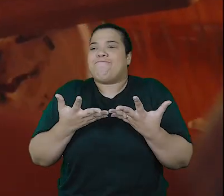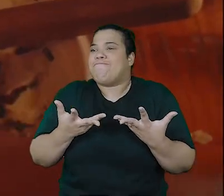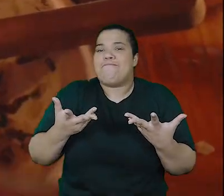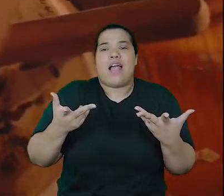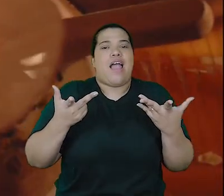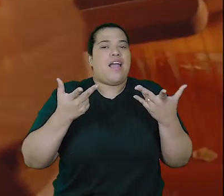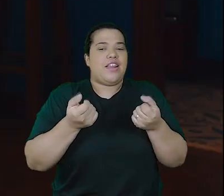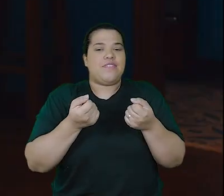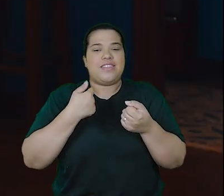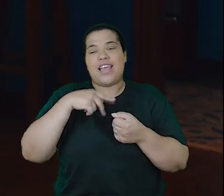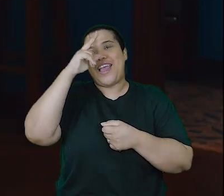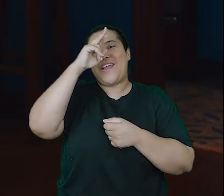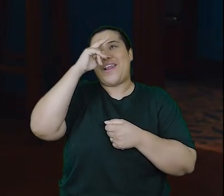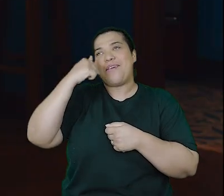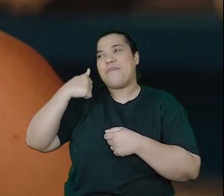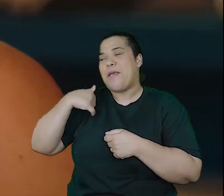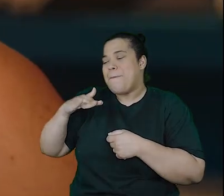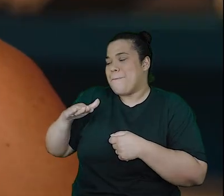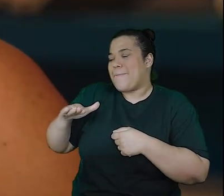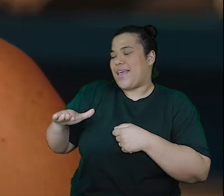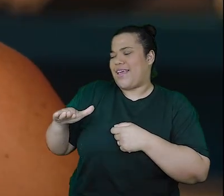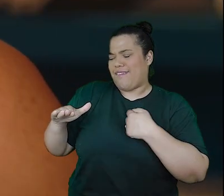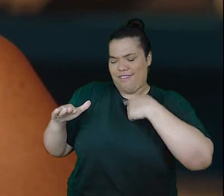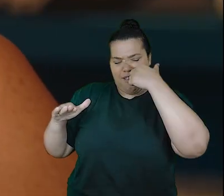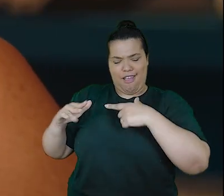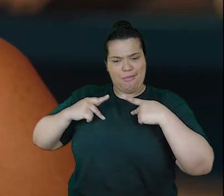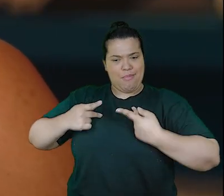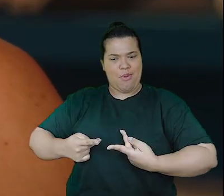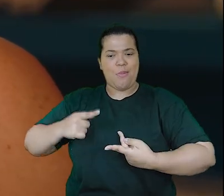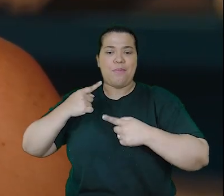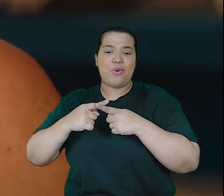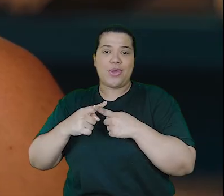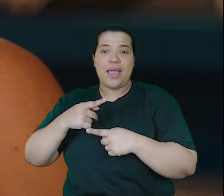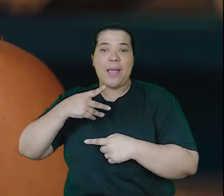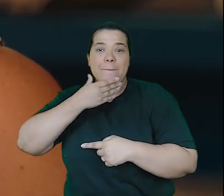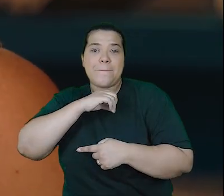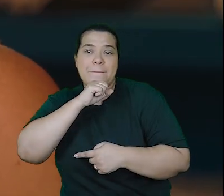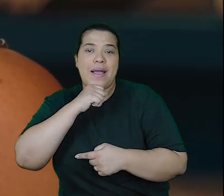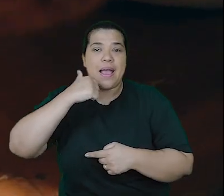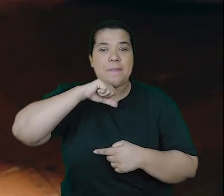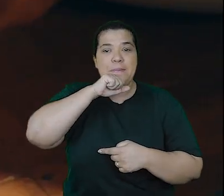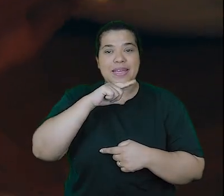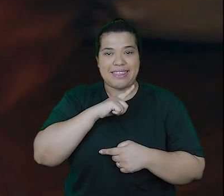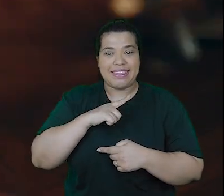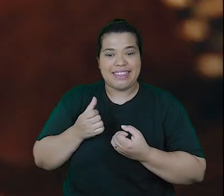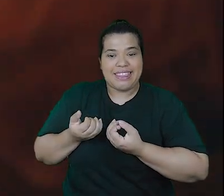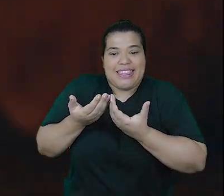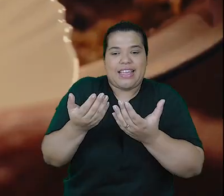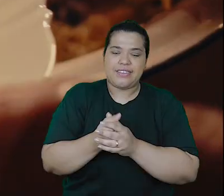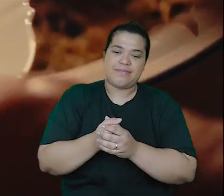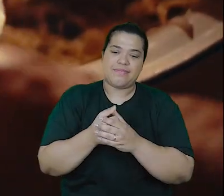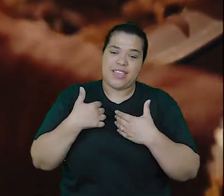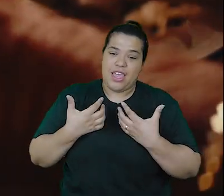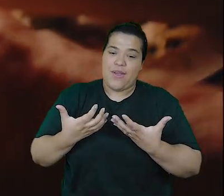gratificante. Me volta para minha infância. Somos o que somos porque tivemos os pais que temos. É por isso que eu quero assim